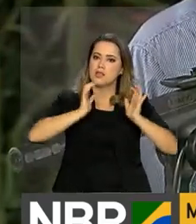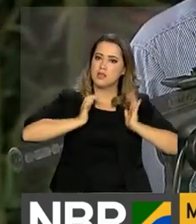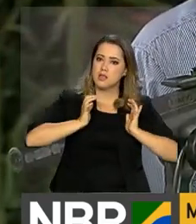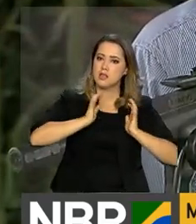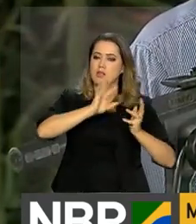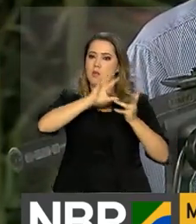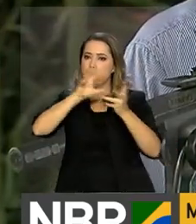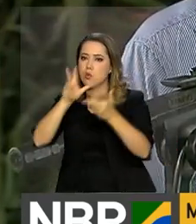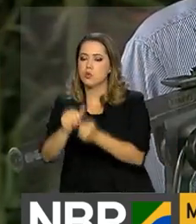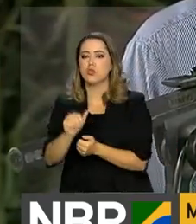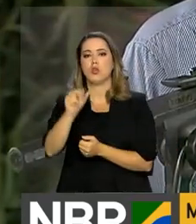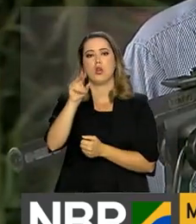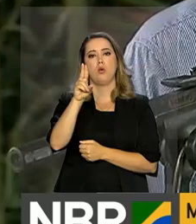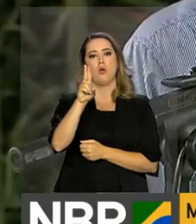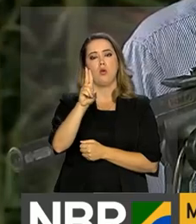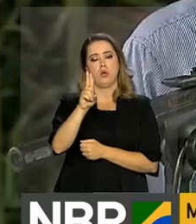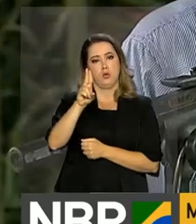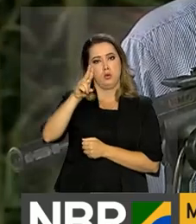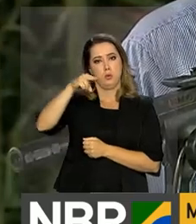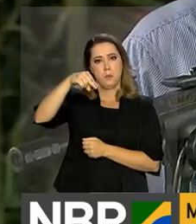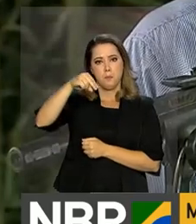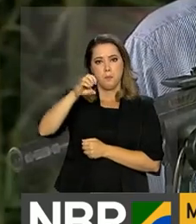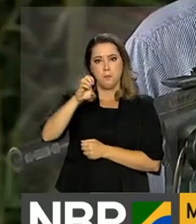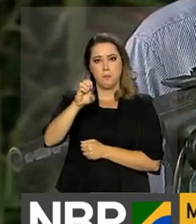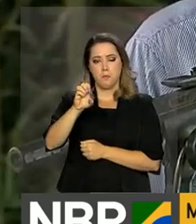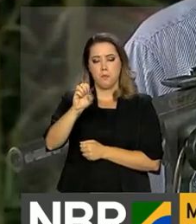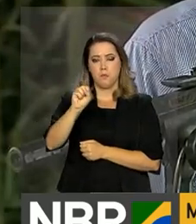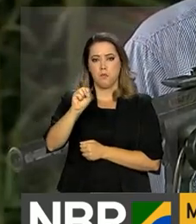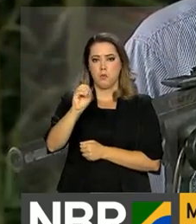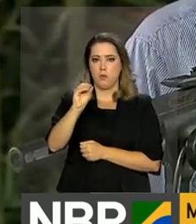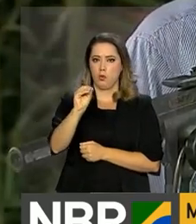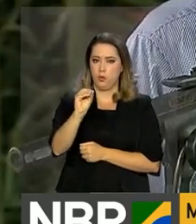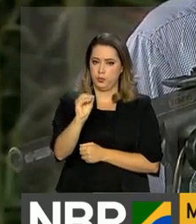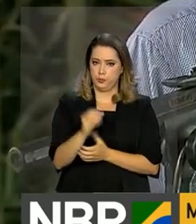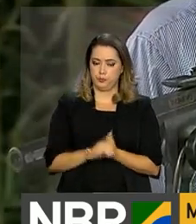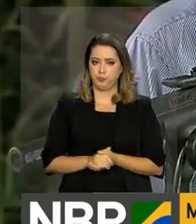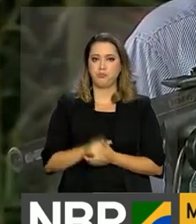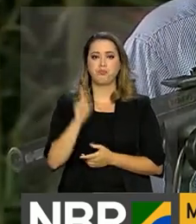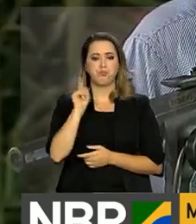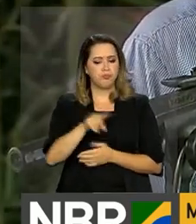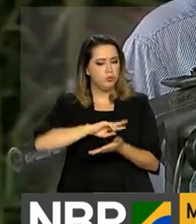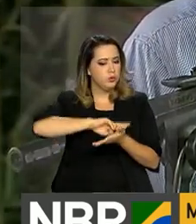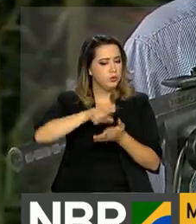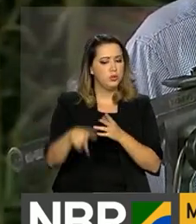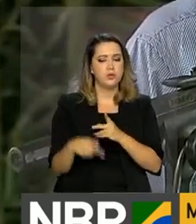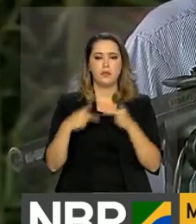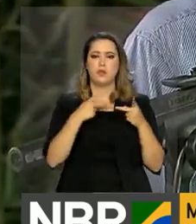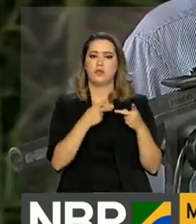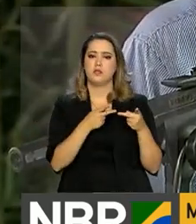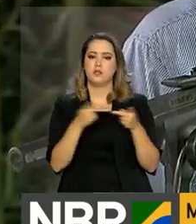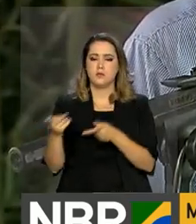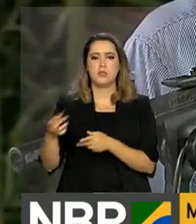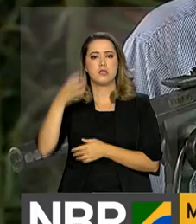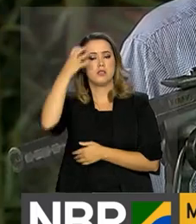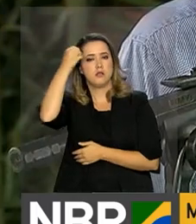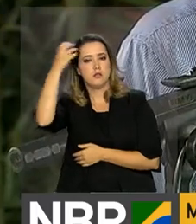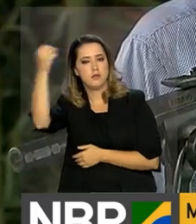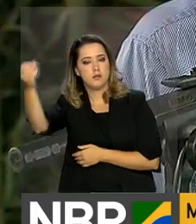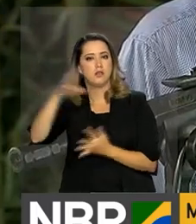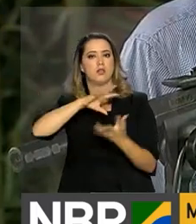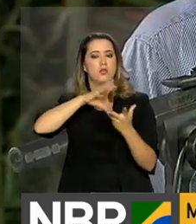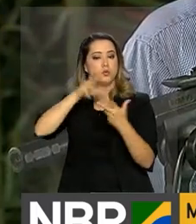da Unesco. Não é sem razão, eu faço naturalmente muitas viagens internacionais, em que